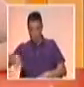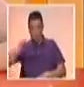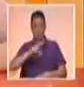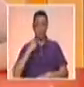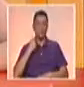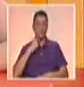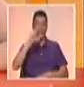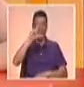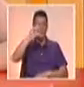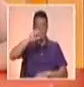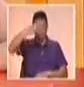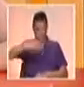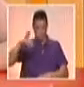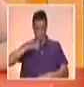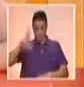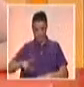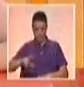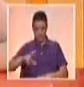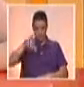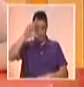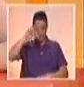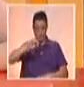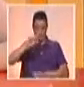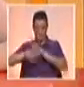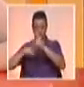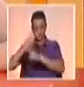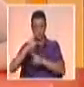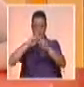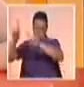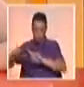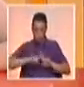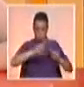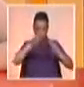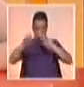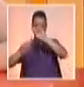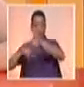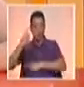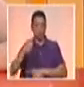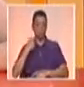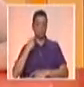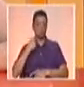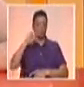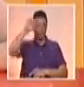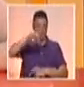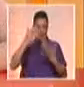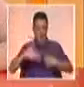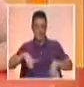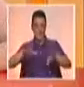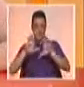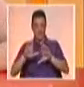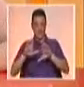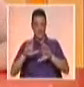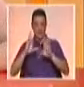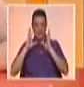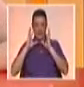de Língua Gestual Portuguesa, ao qual e o depois Estado... tem outros cursos, sim, que é o que faz sentido, sim, porque isto era o, como é